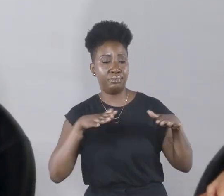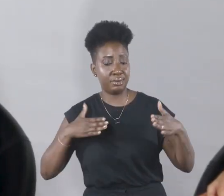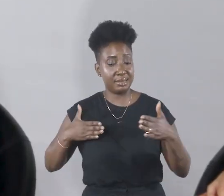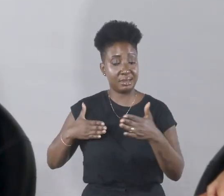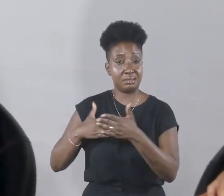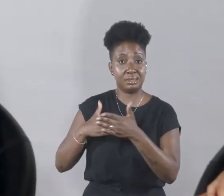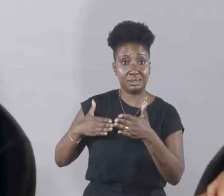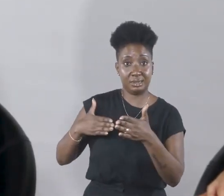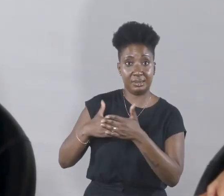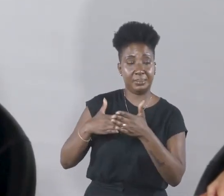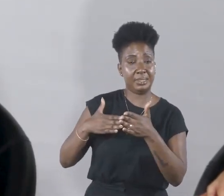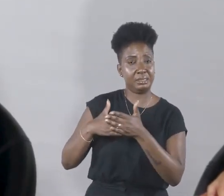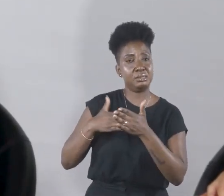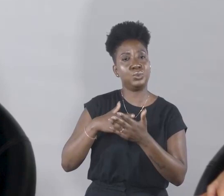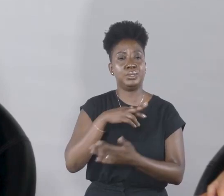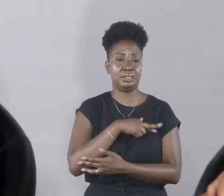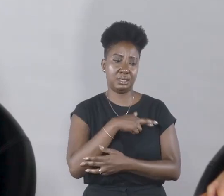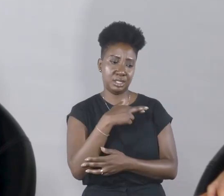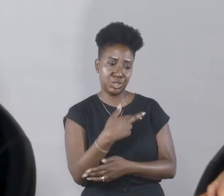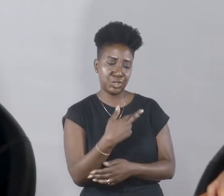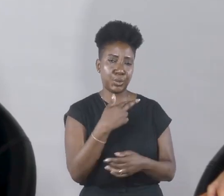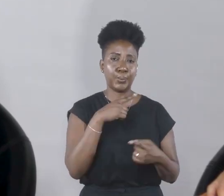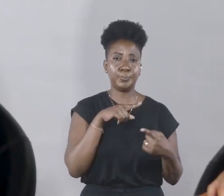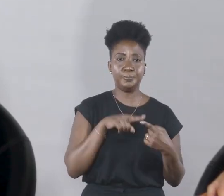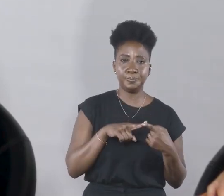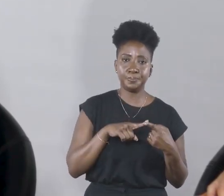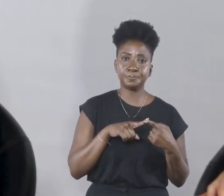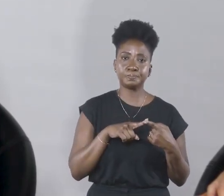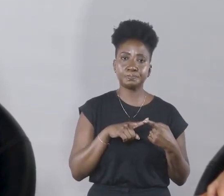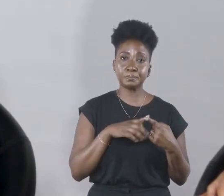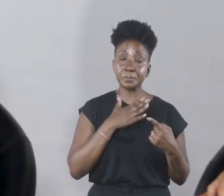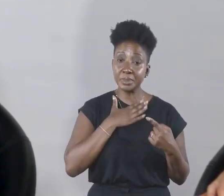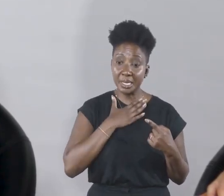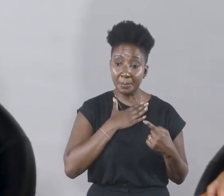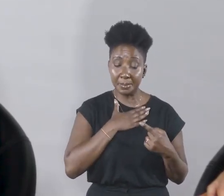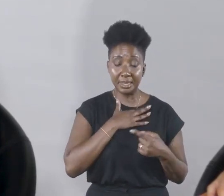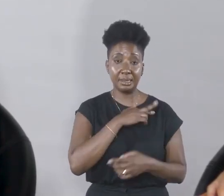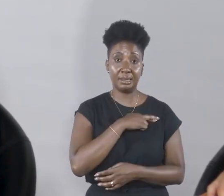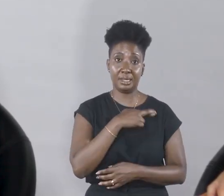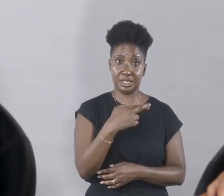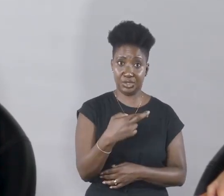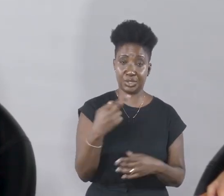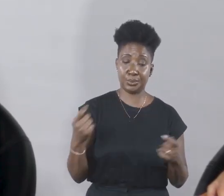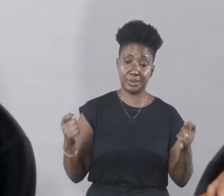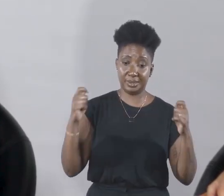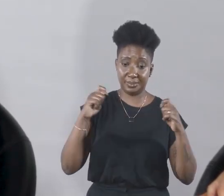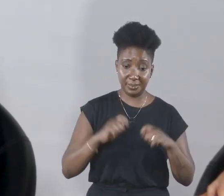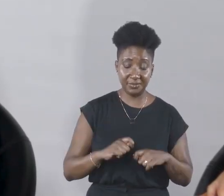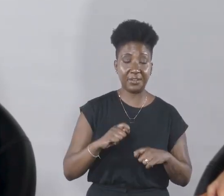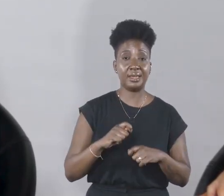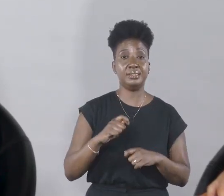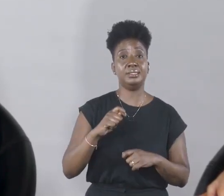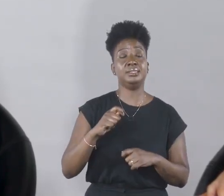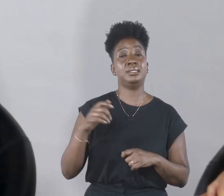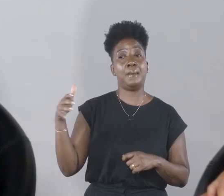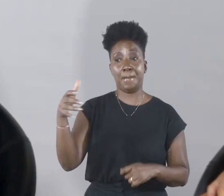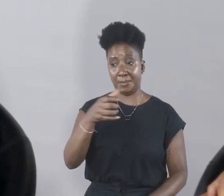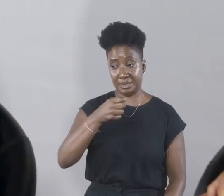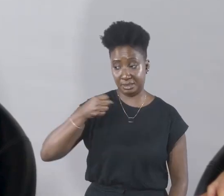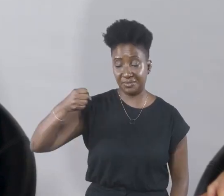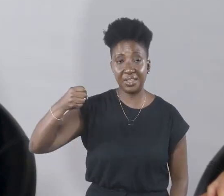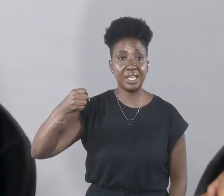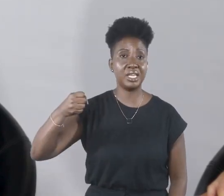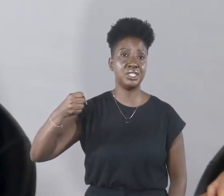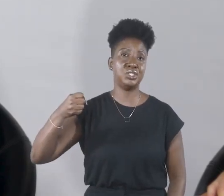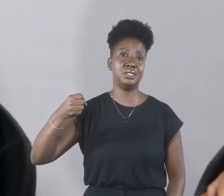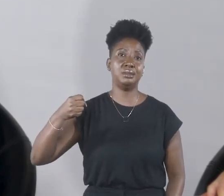pessoas entender a cultura não tem fronteira, mas tem barreiras. E esses barreiras é assim, minha religião